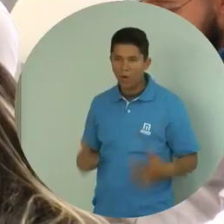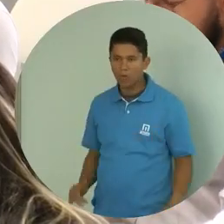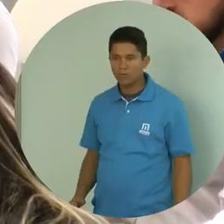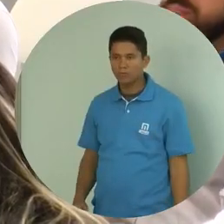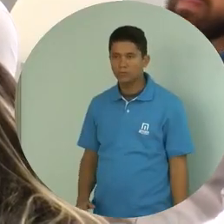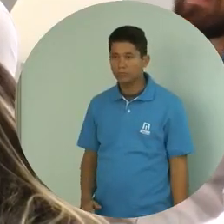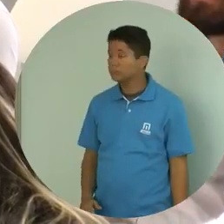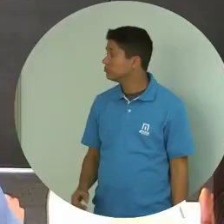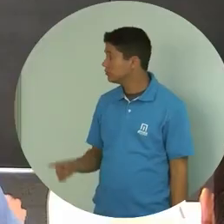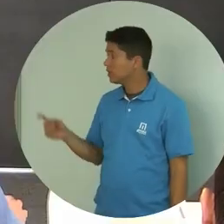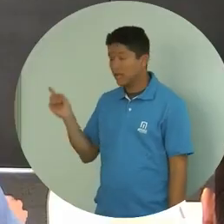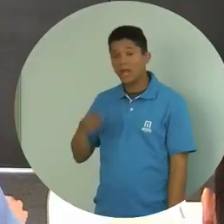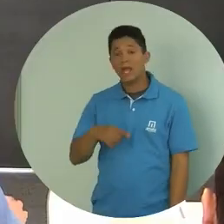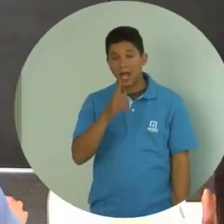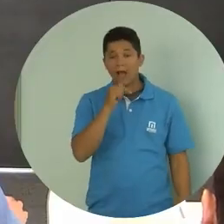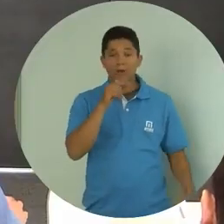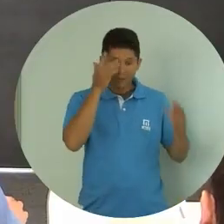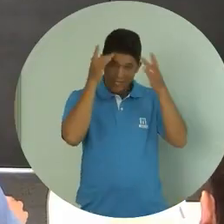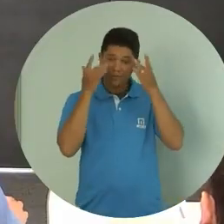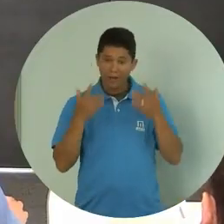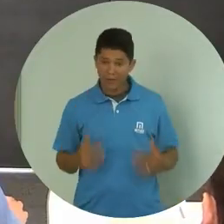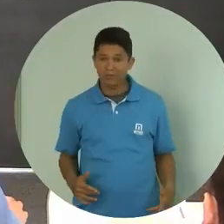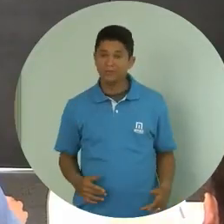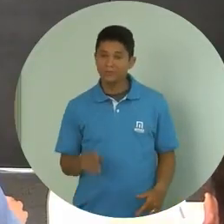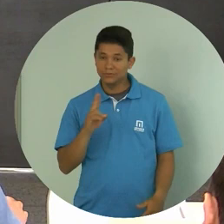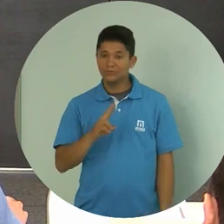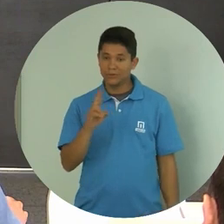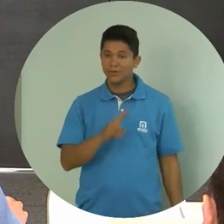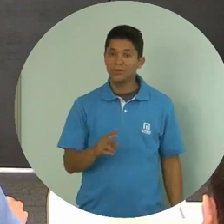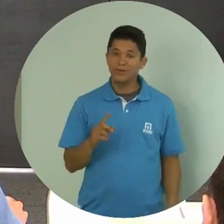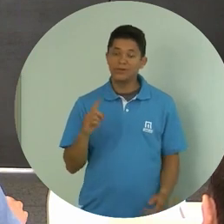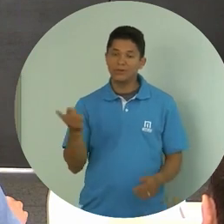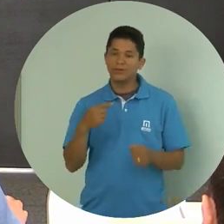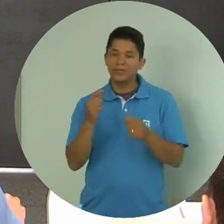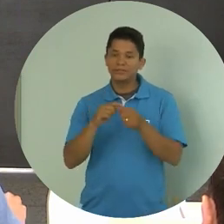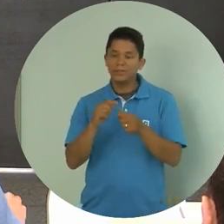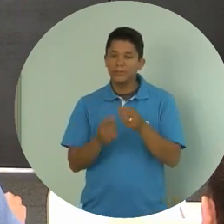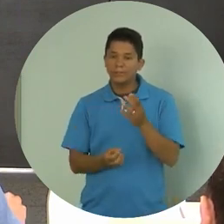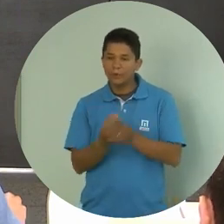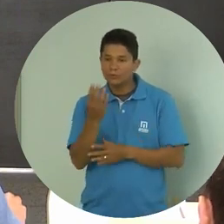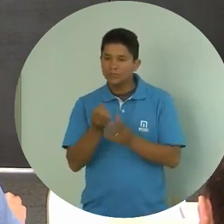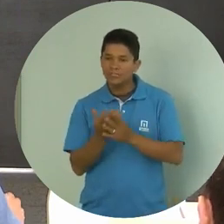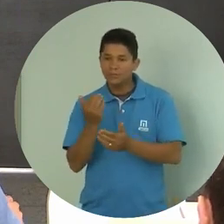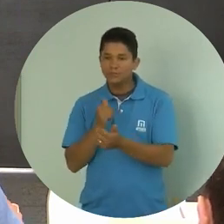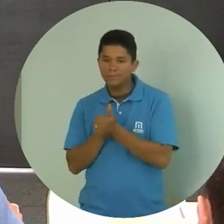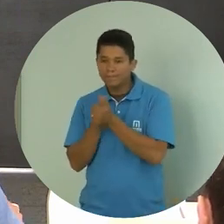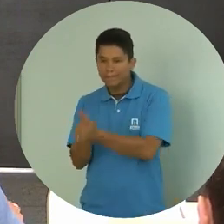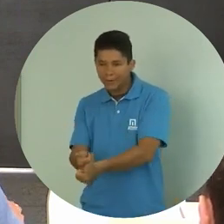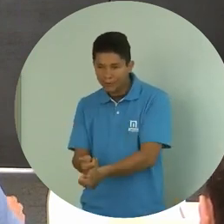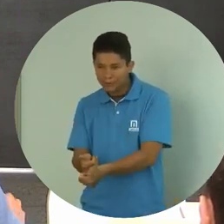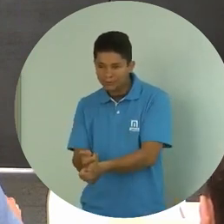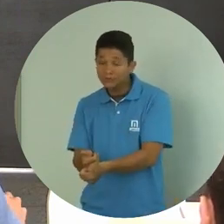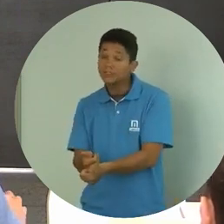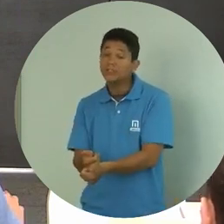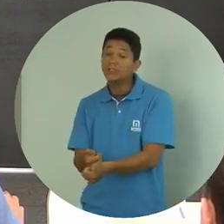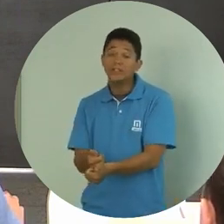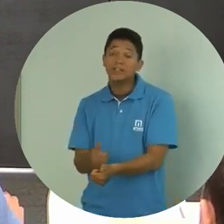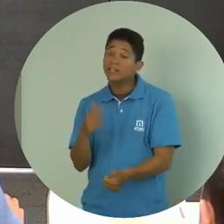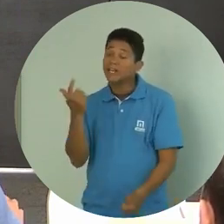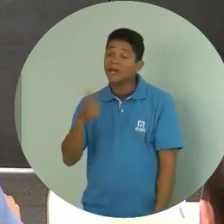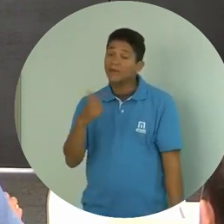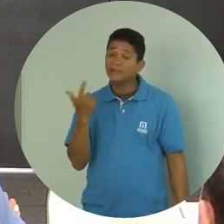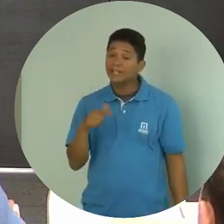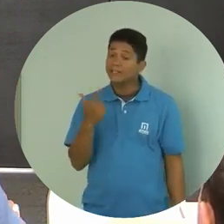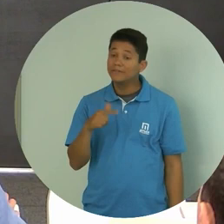Sim. Foi? A gente usou... Como a gente produzia próximo, a gente não teve que